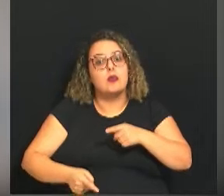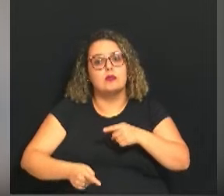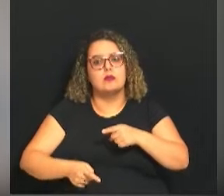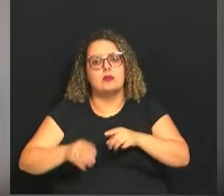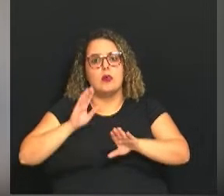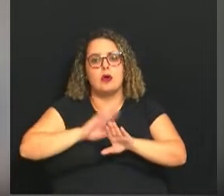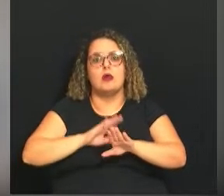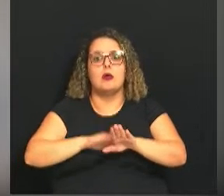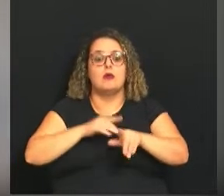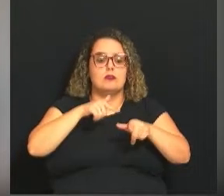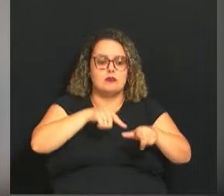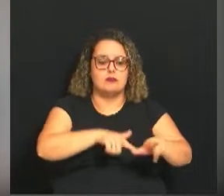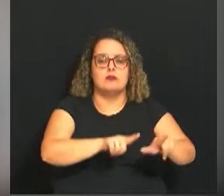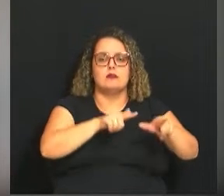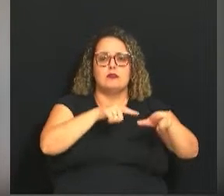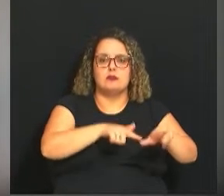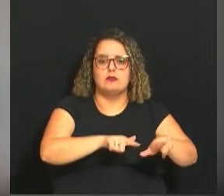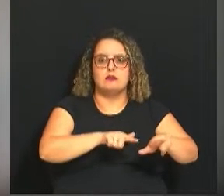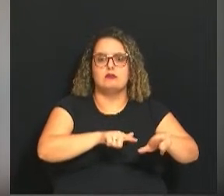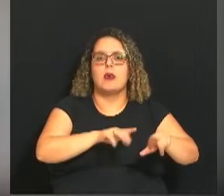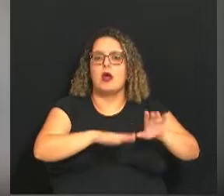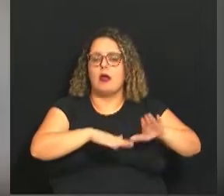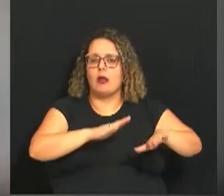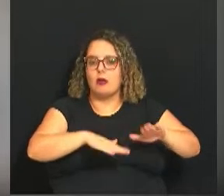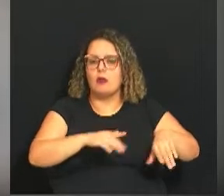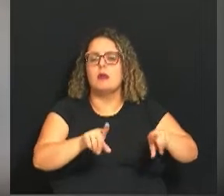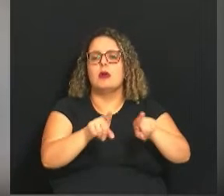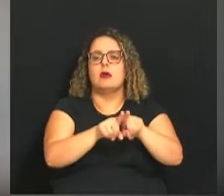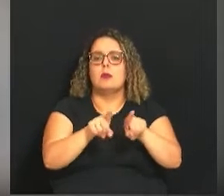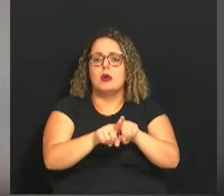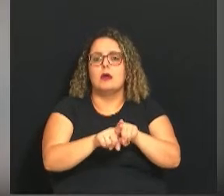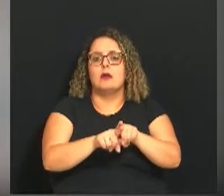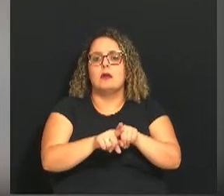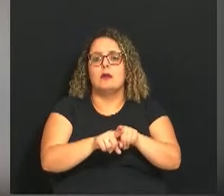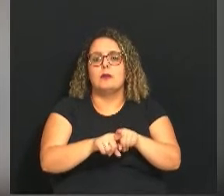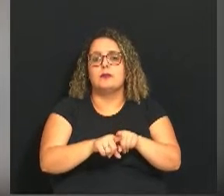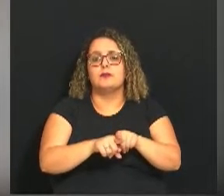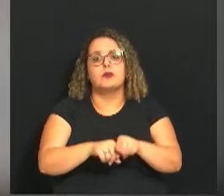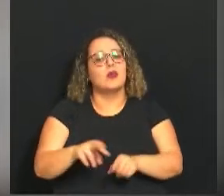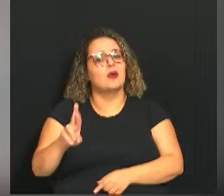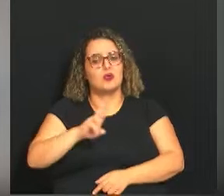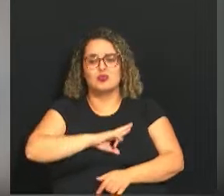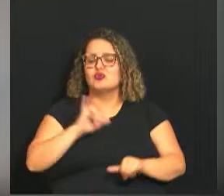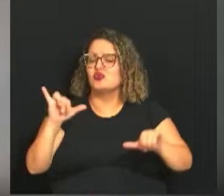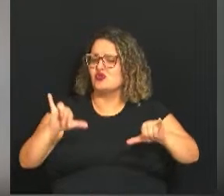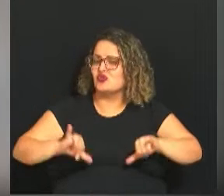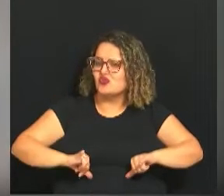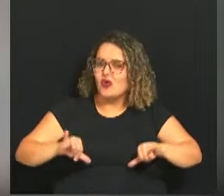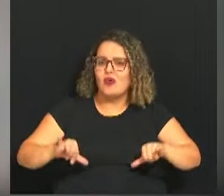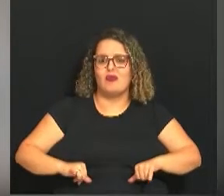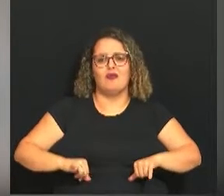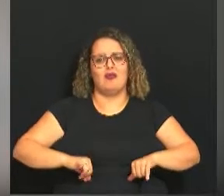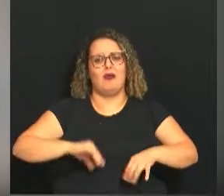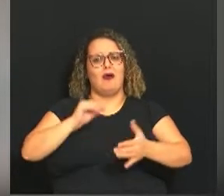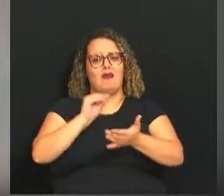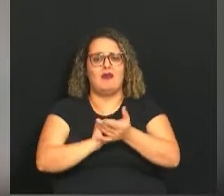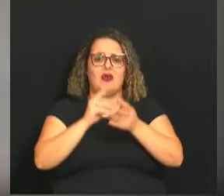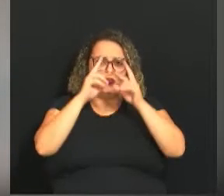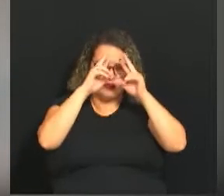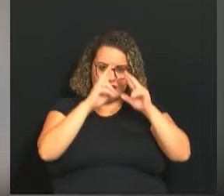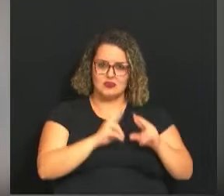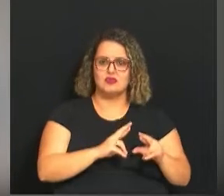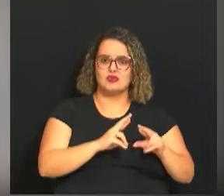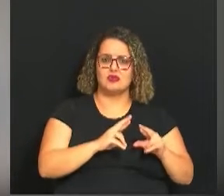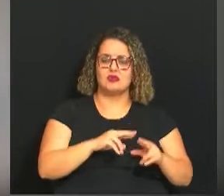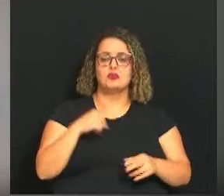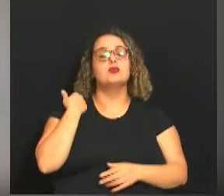Candomblé, que são religiões de matriz africanas, que são aquelas que mais sofrem com a intolerância religiosa no nosso